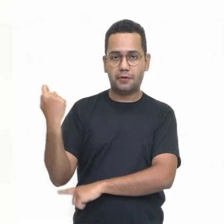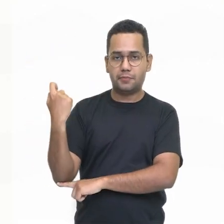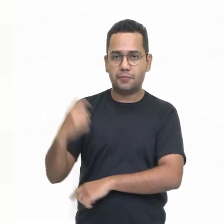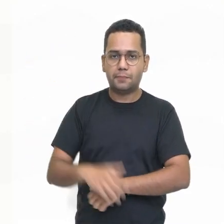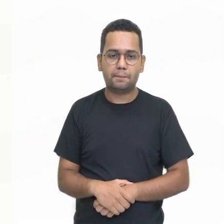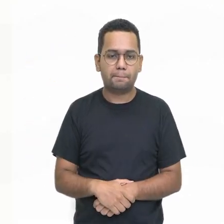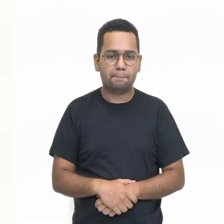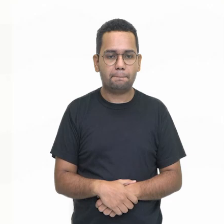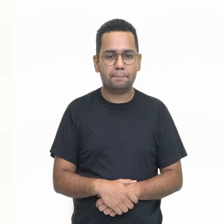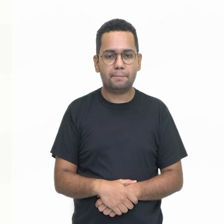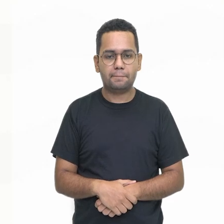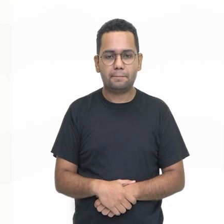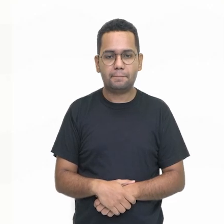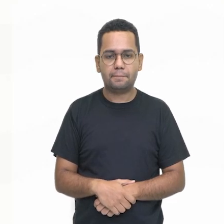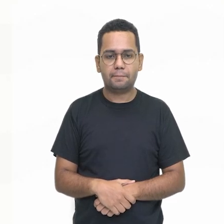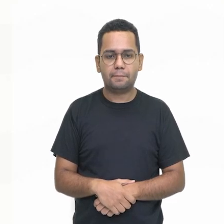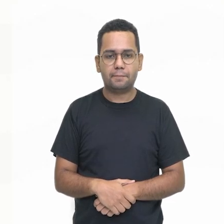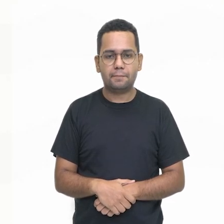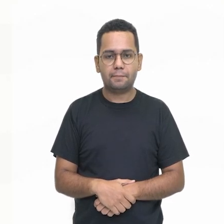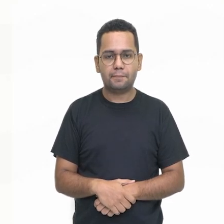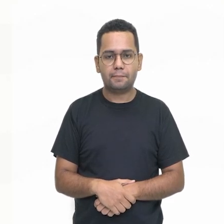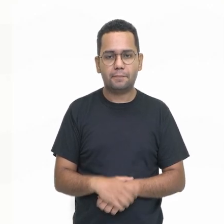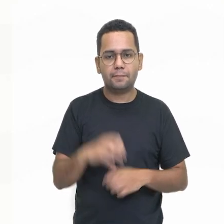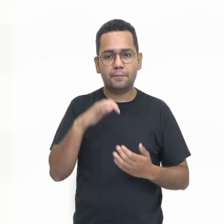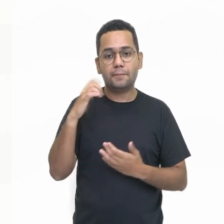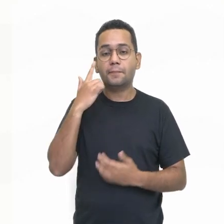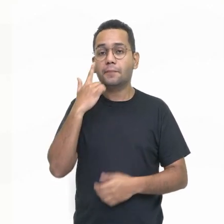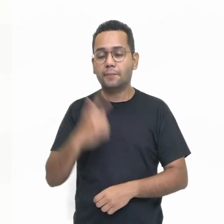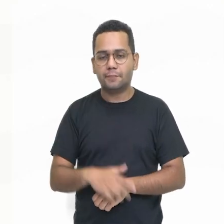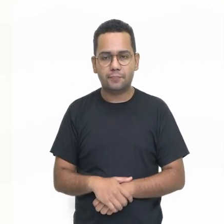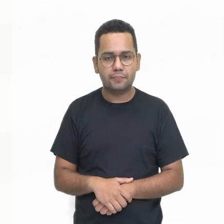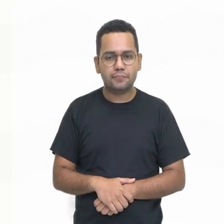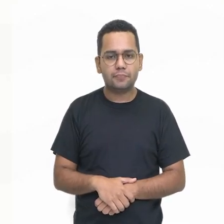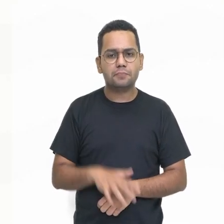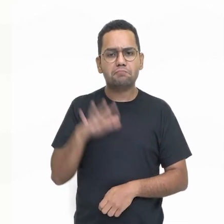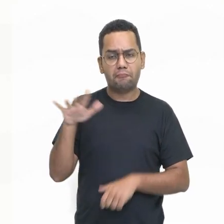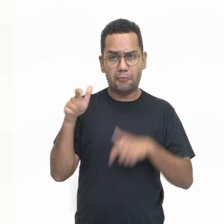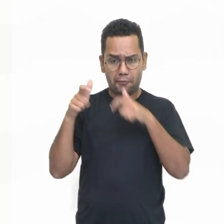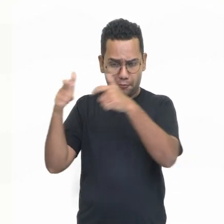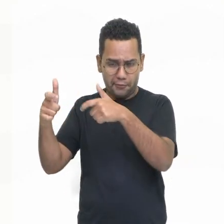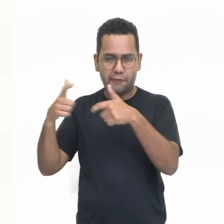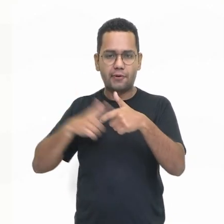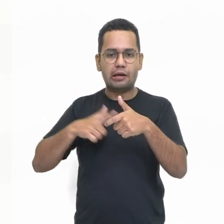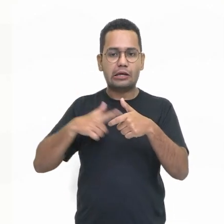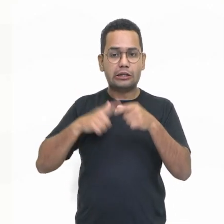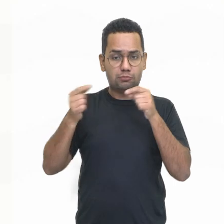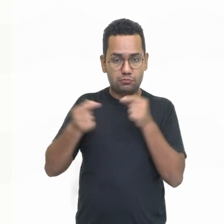Sul. E temos aí, cada região apresenta uma